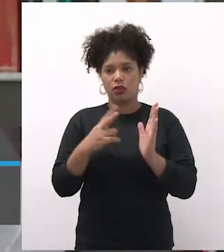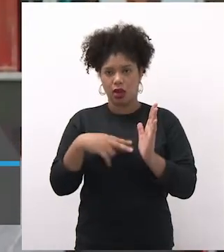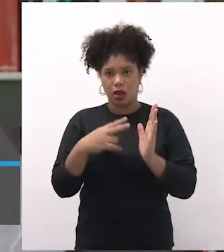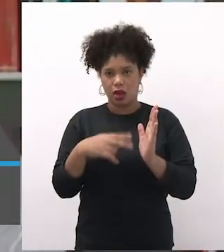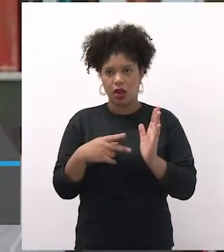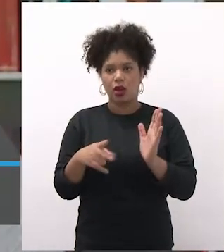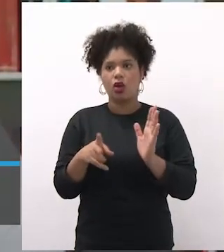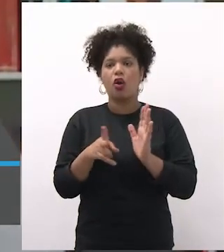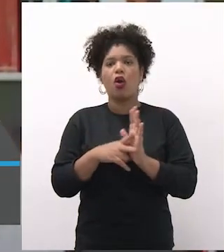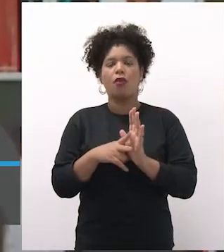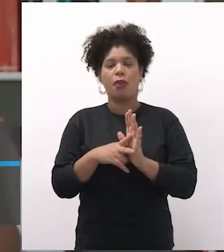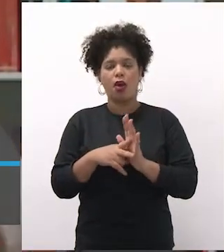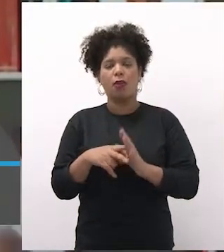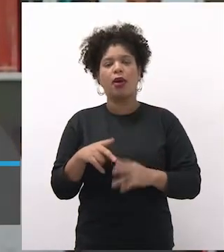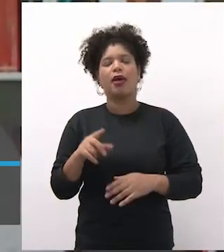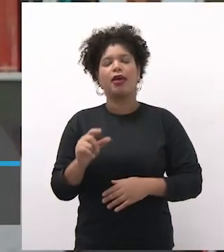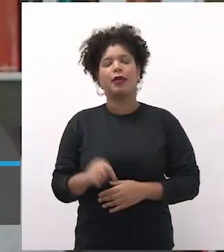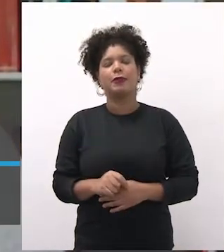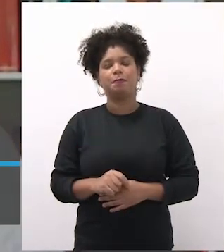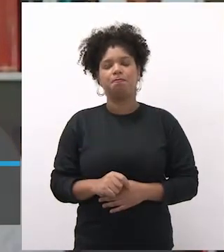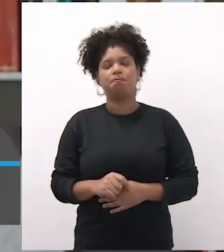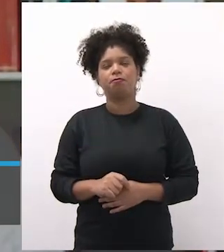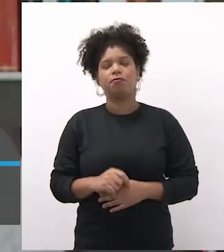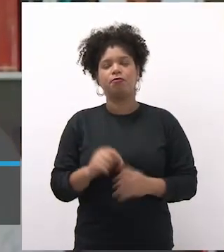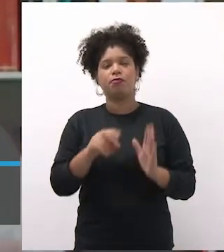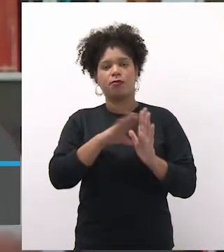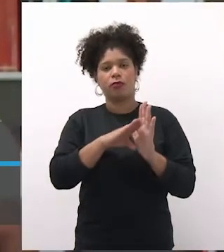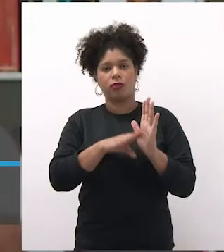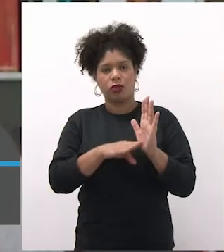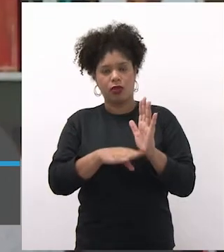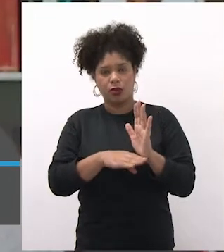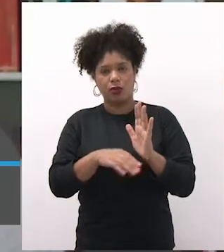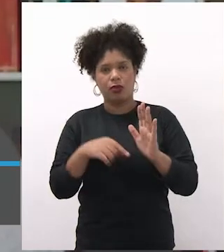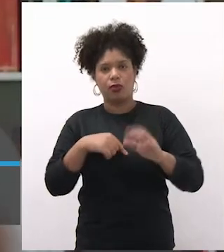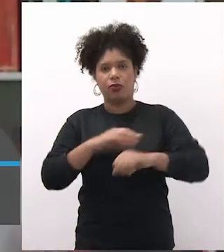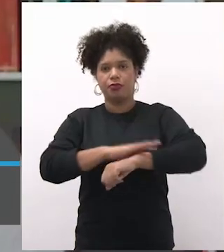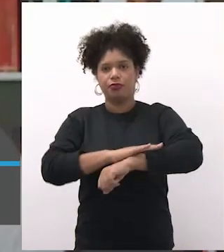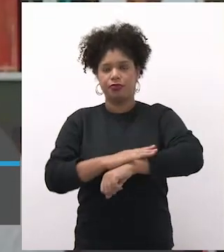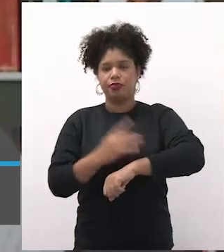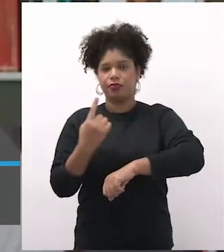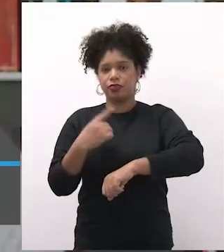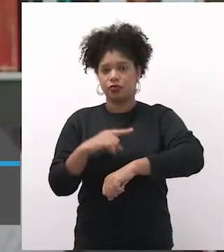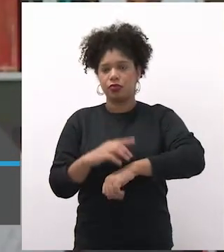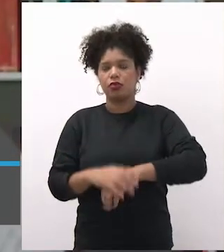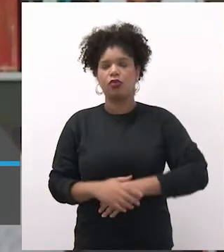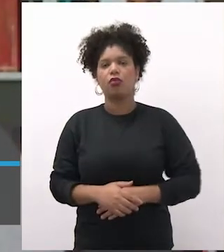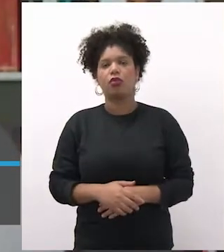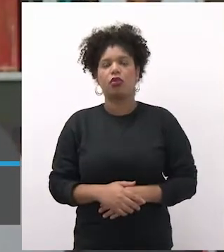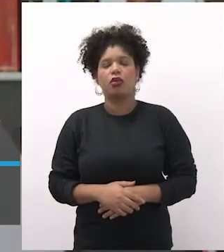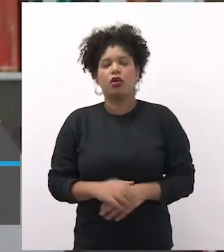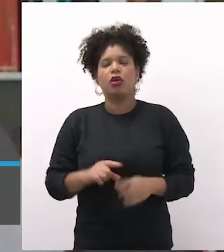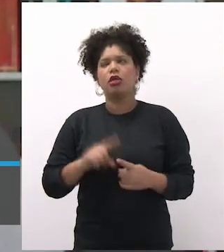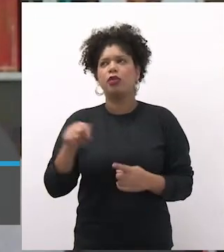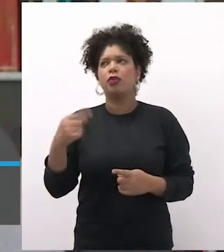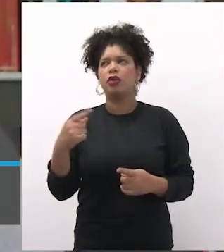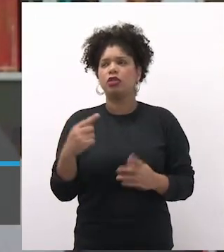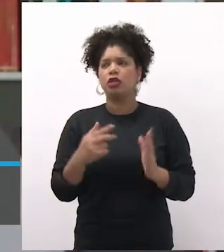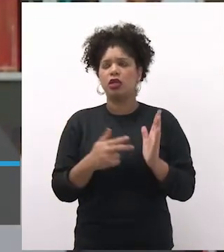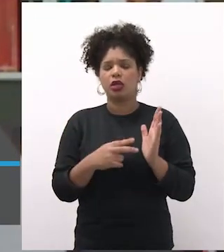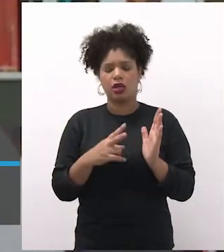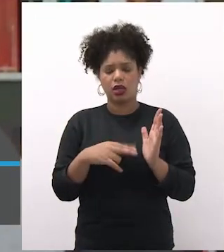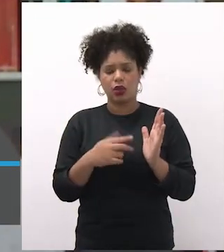de Despejo, vimos Chimamanda Ngozi, sobre o perigo da história única,